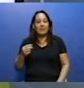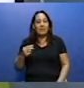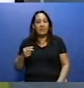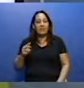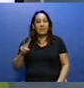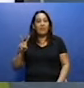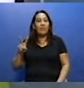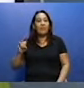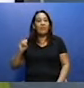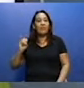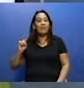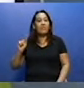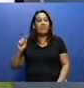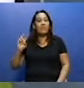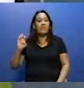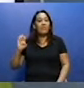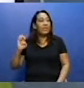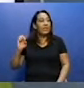A